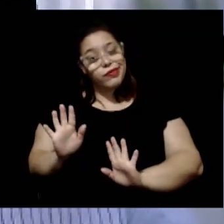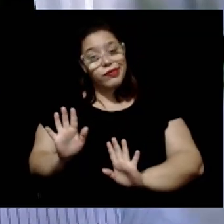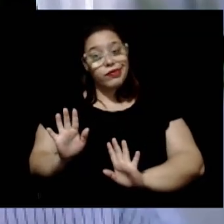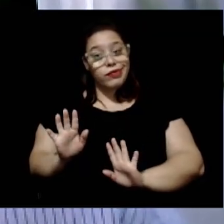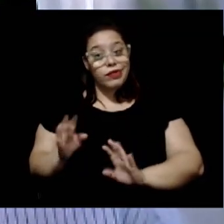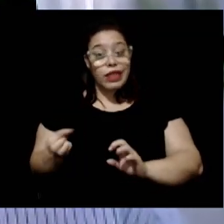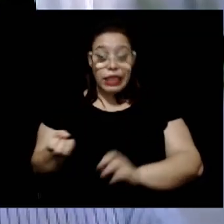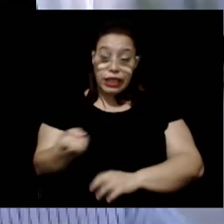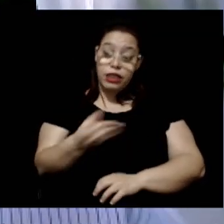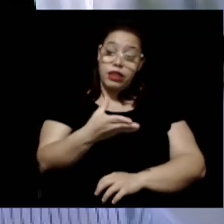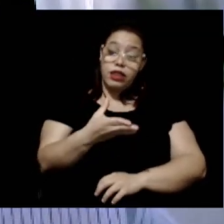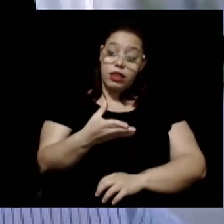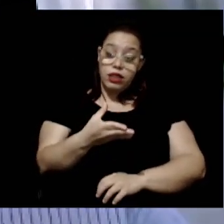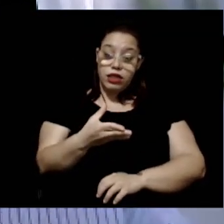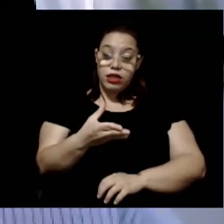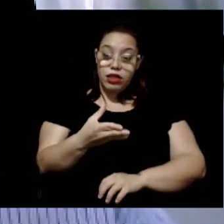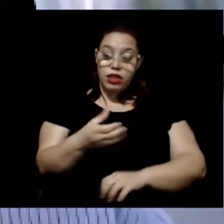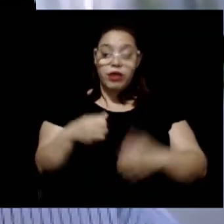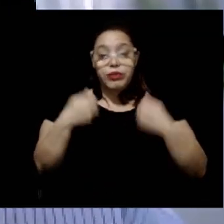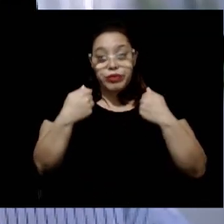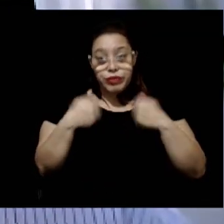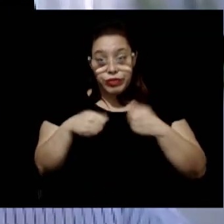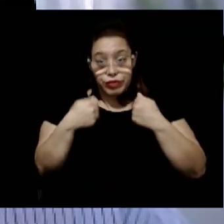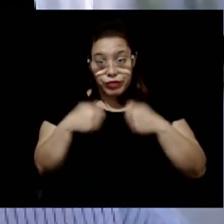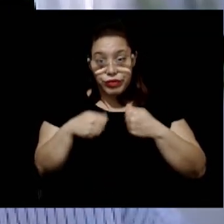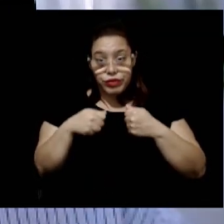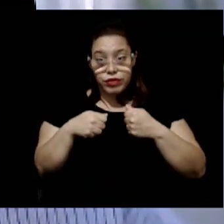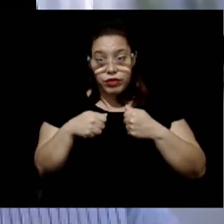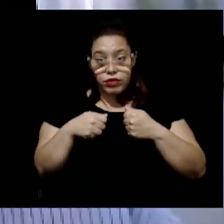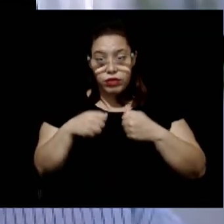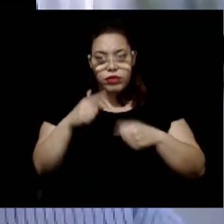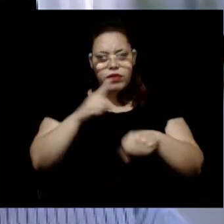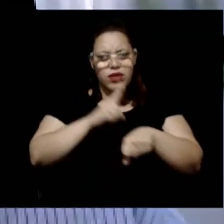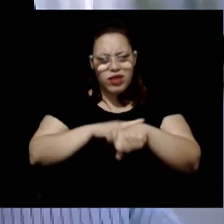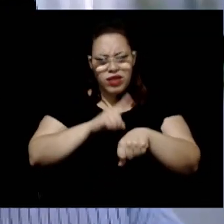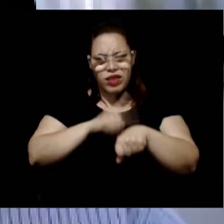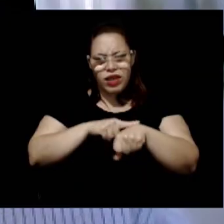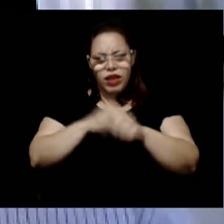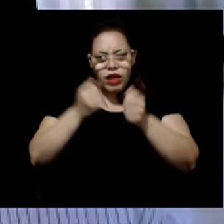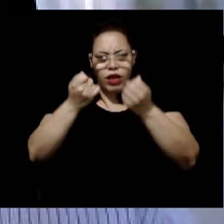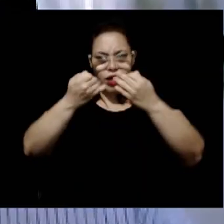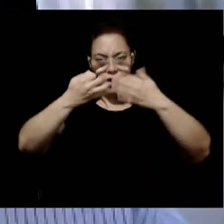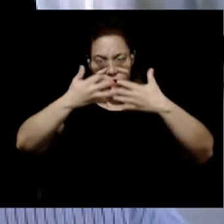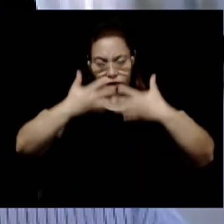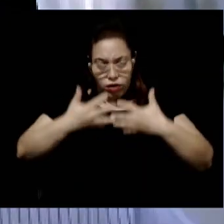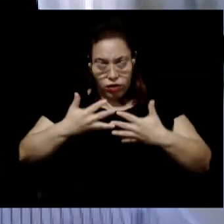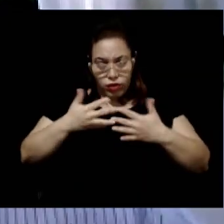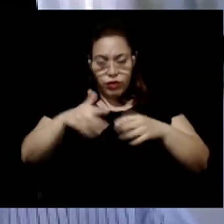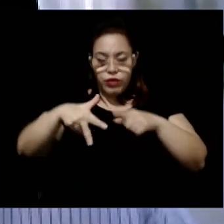E a gente precisa, às vezes, ter mais tempo para explicar ao nosso paciente,